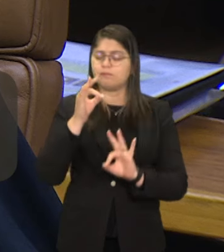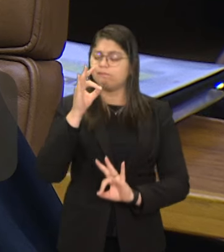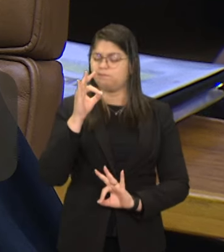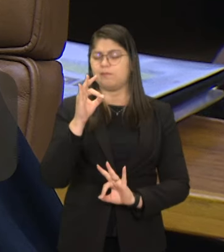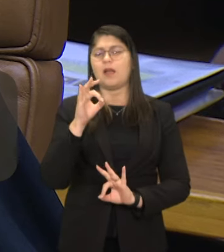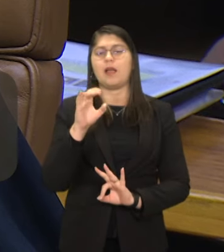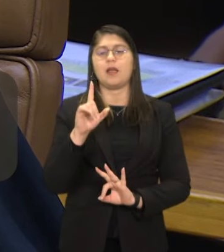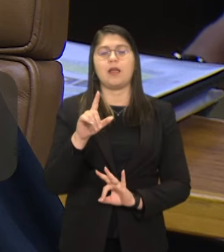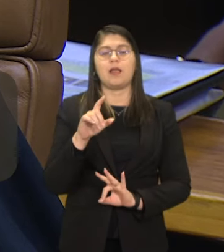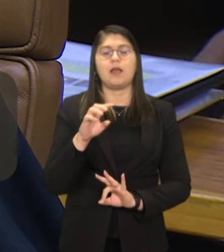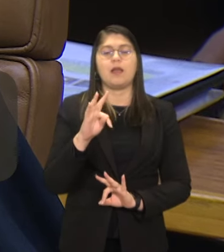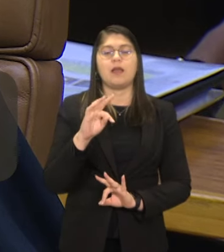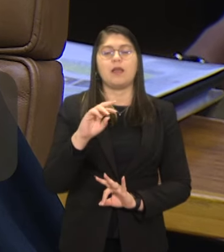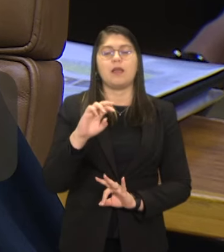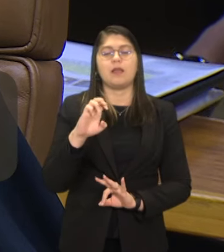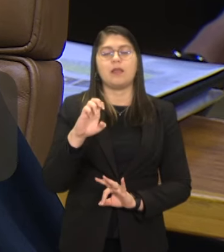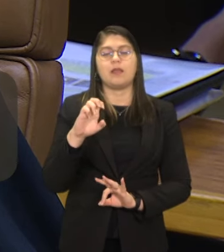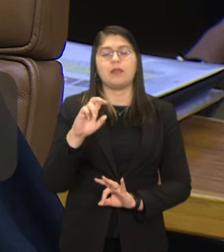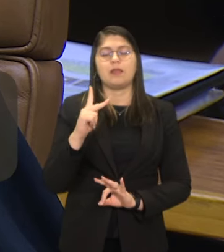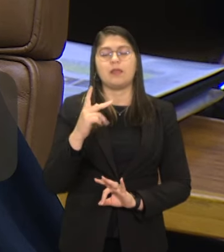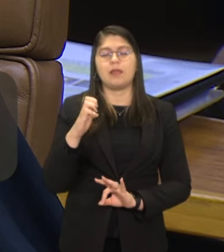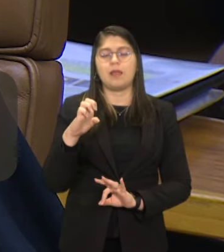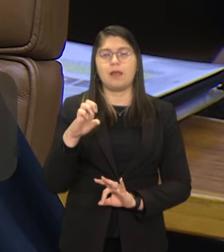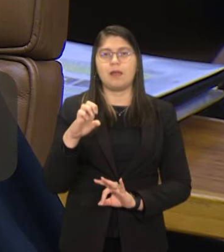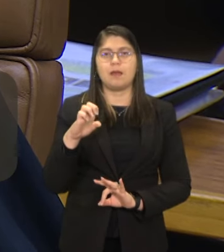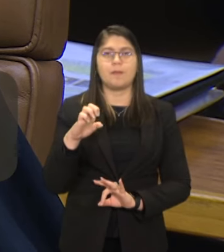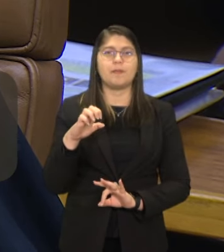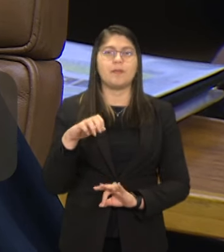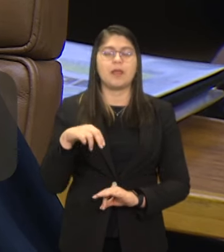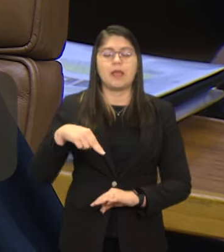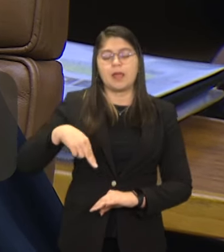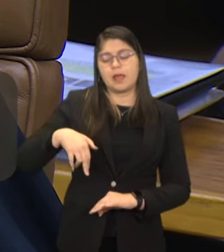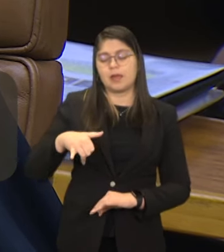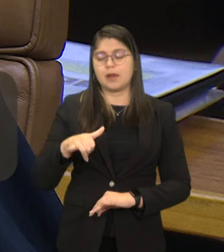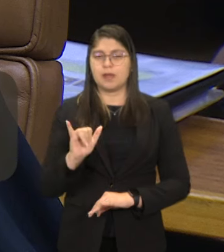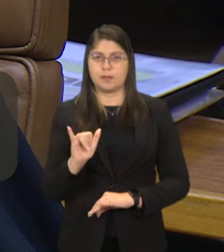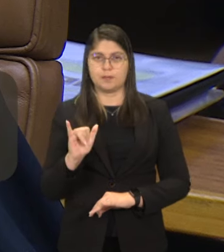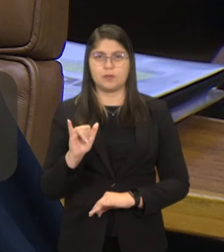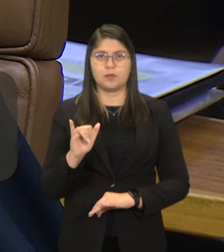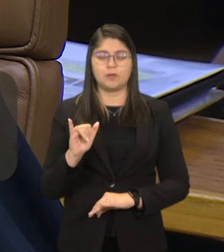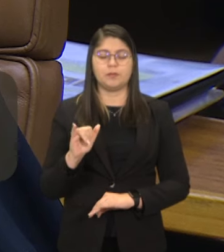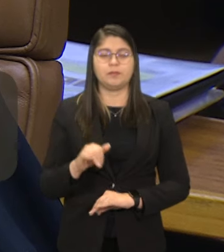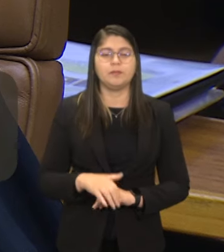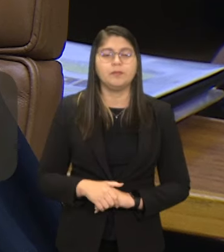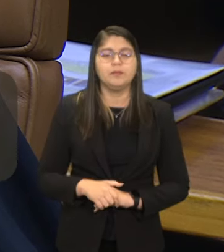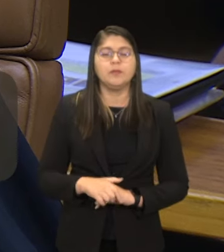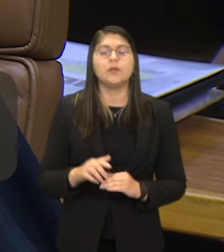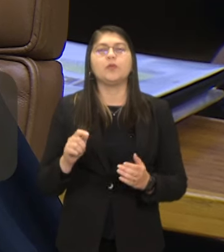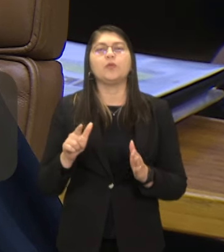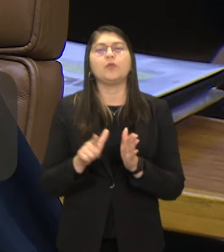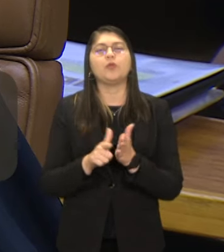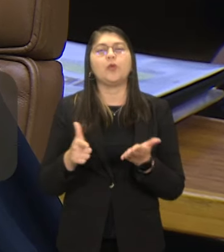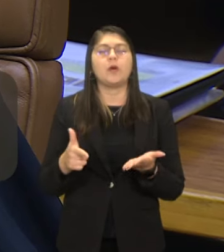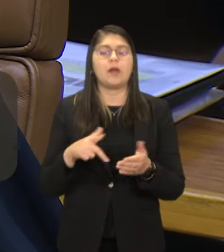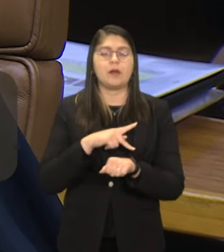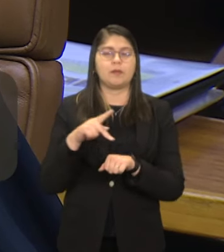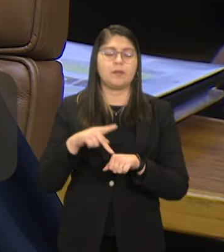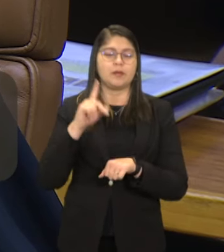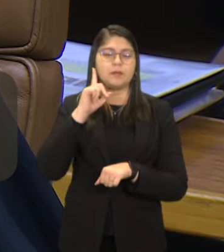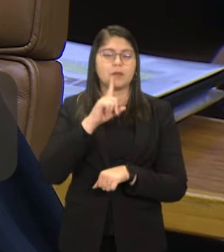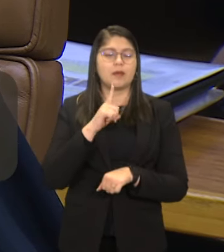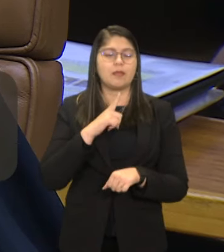The New York Times, também publicada em maio deste ano. Como a matéria é extensa, destaquei alguns trechos que eu